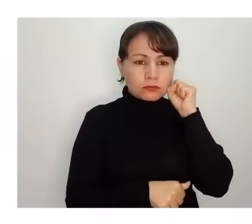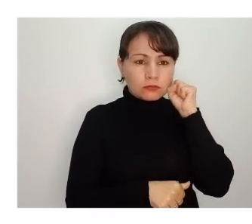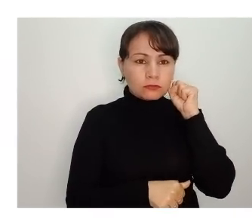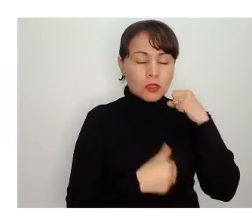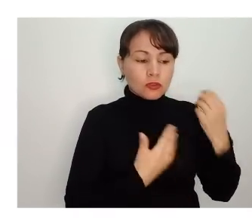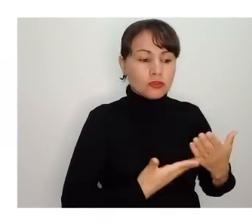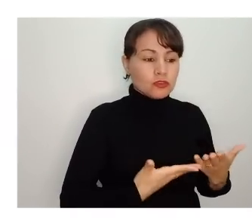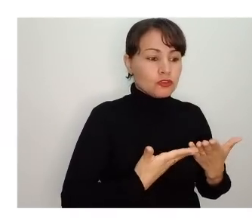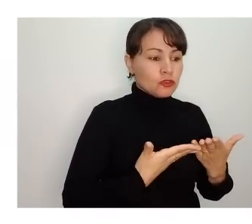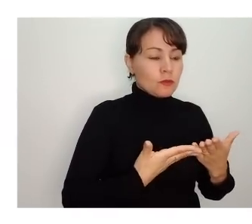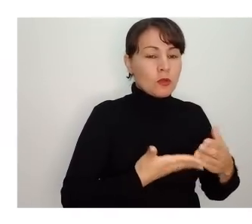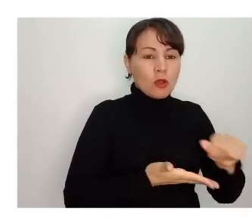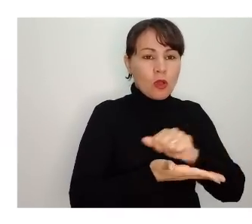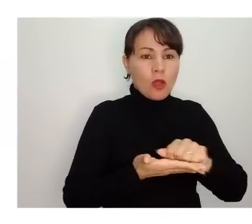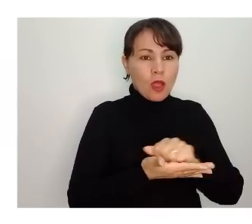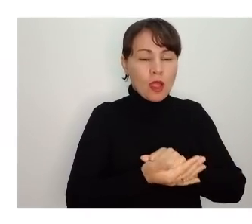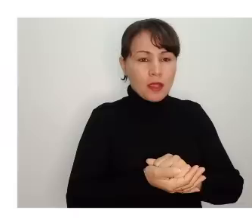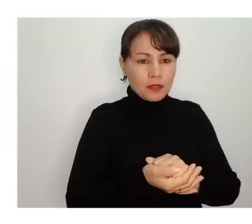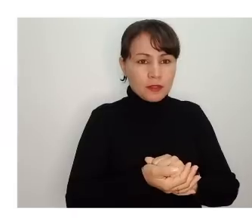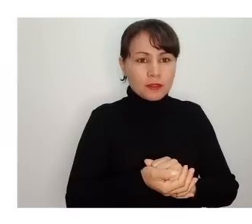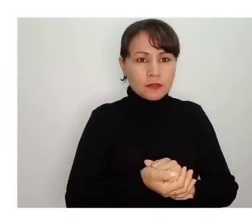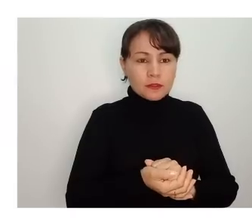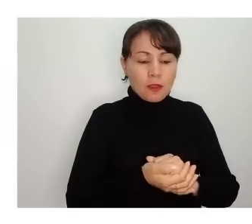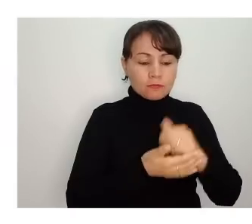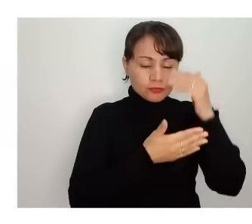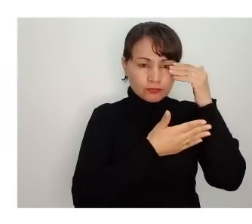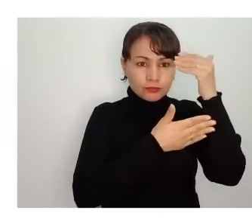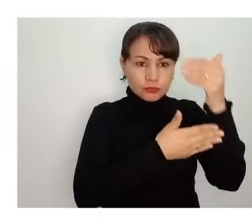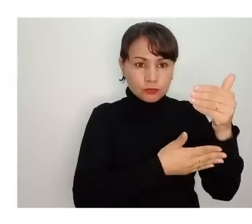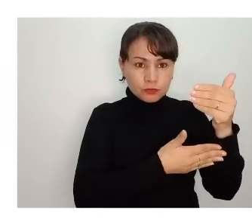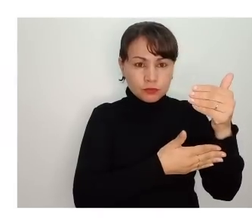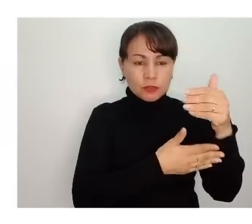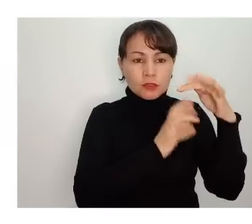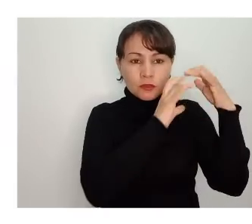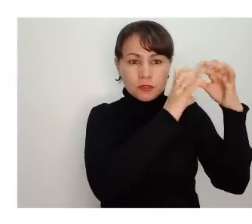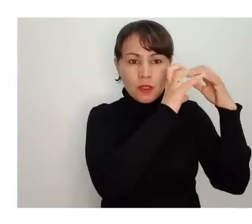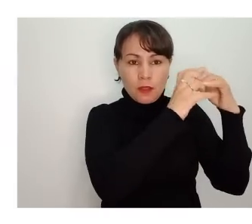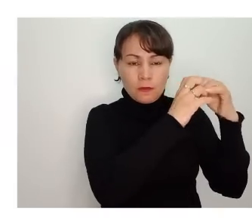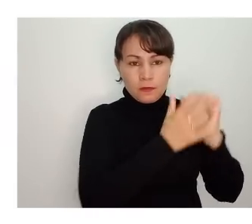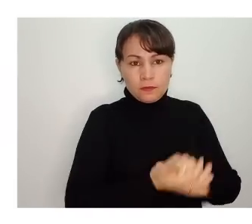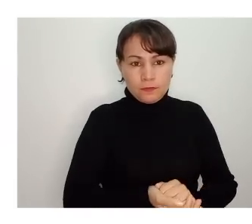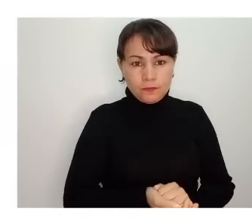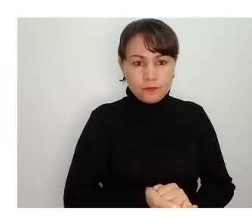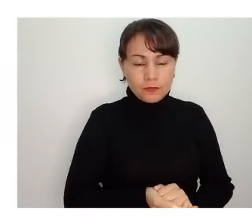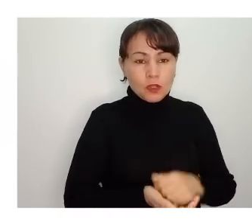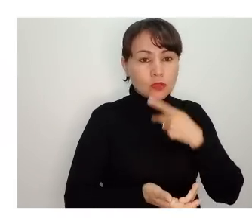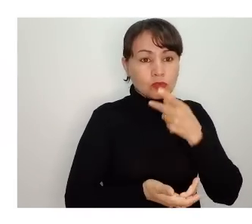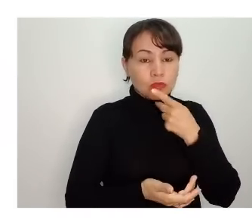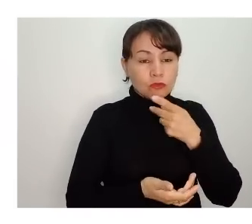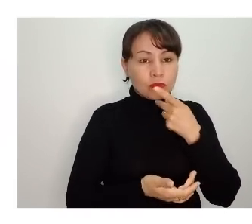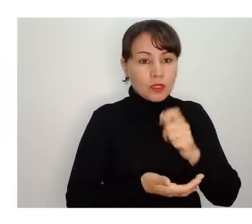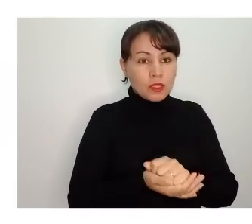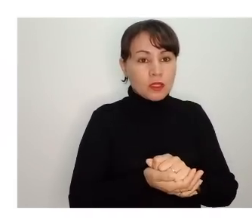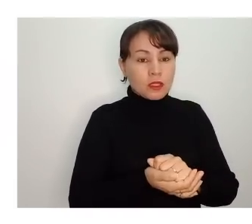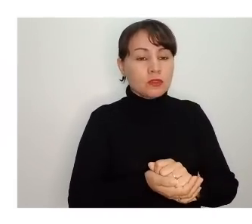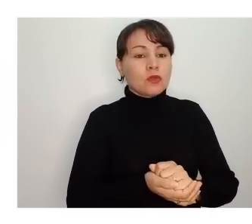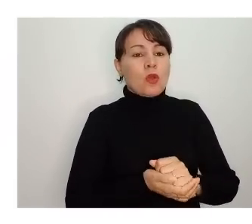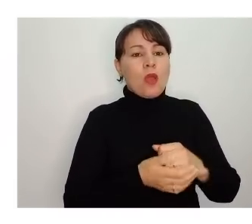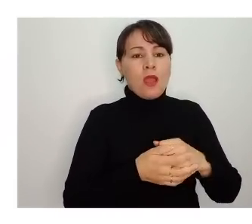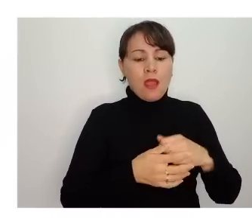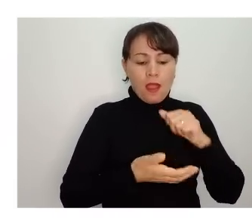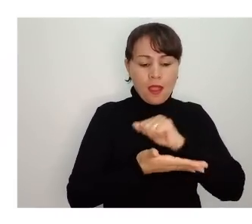eu estimulo áreas da região occipital, localizado na área posterior do encéfalo. Quando eu estou falando,